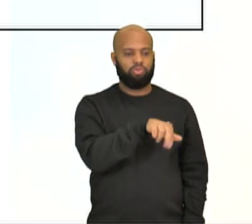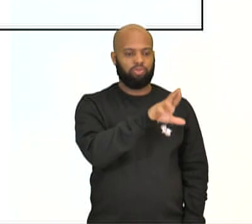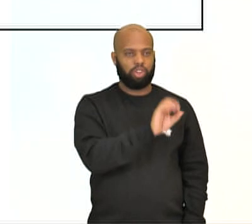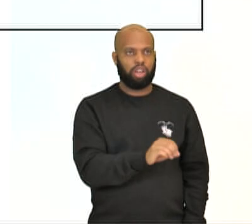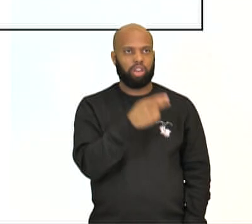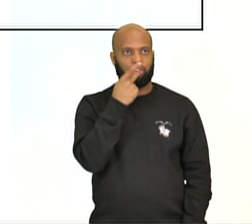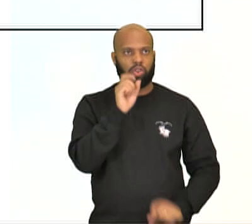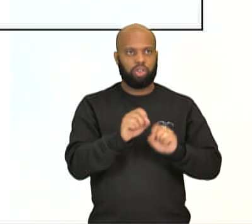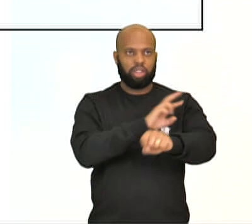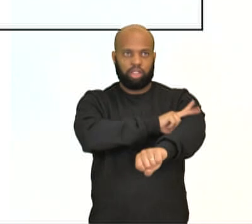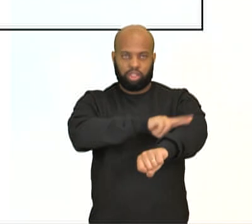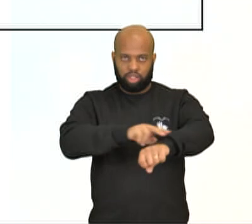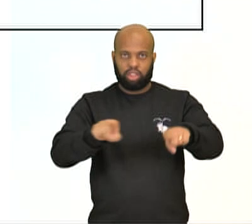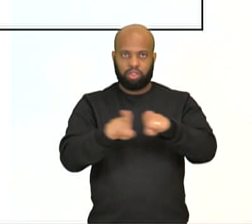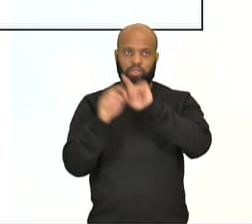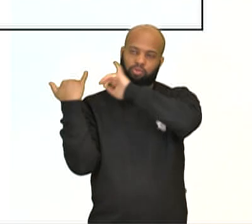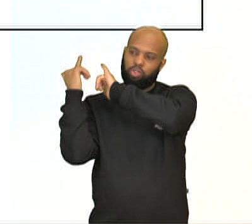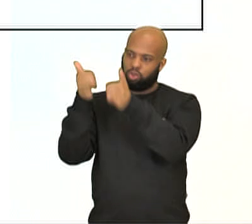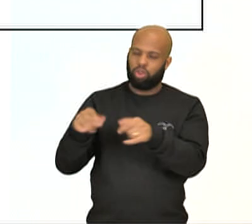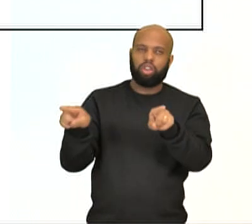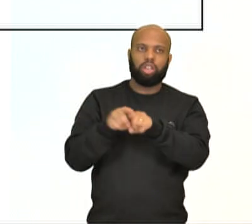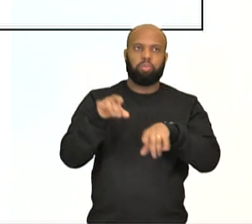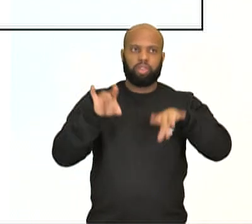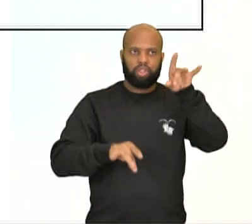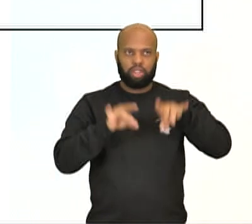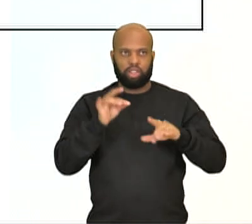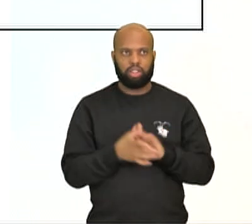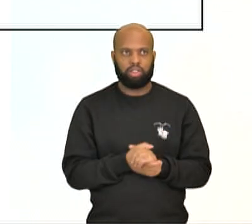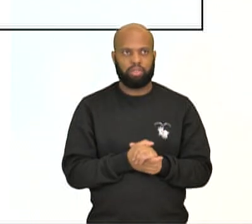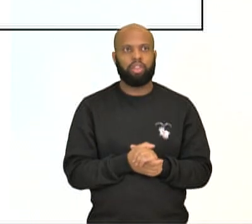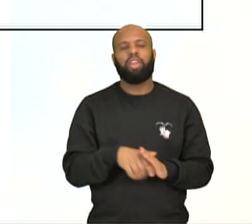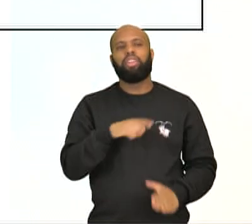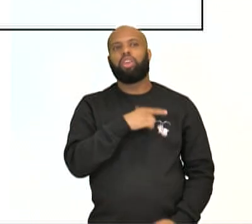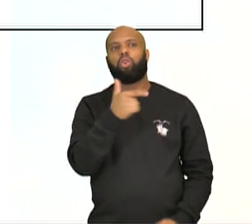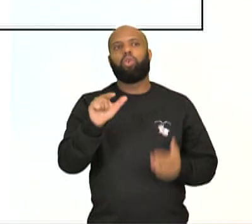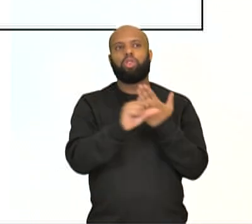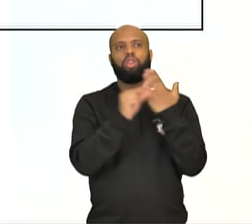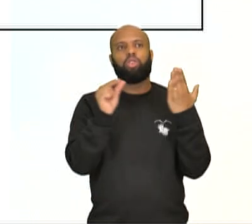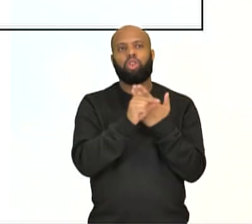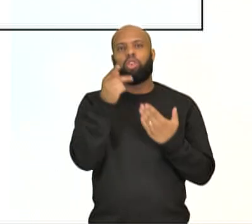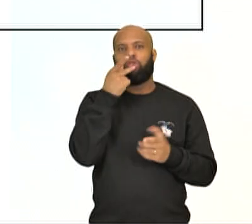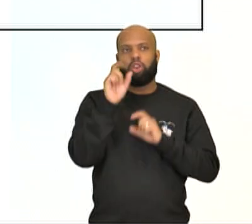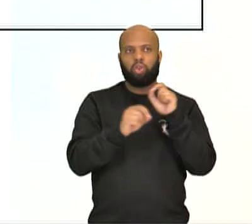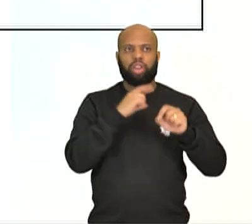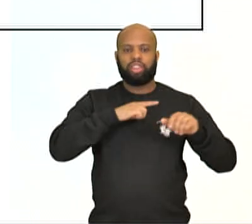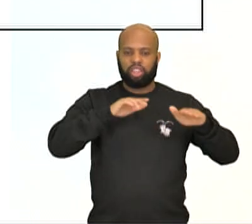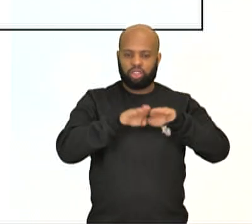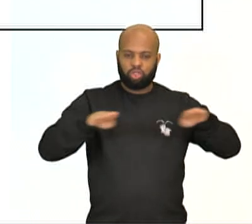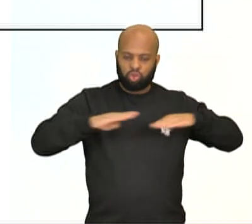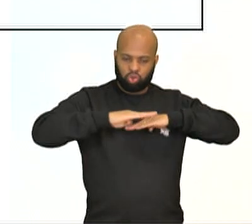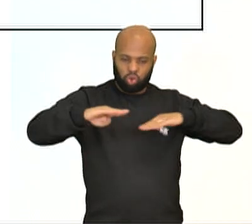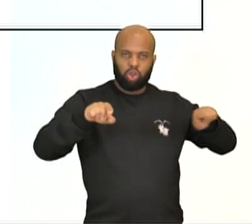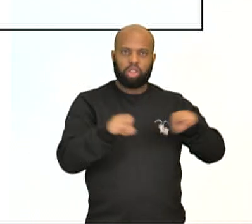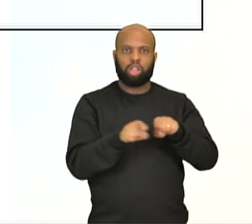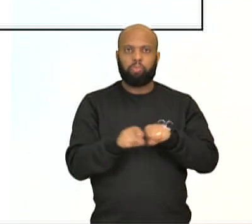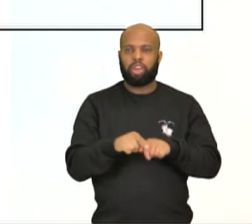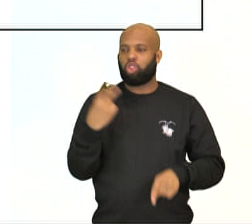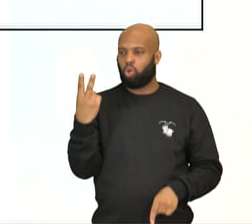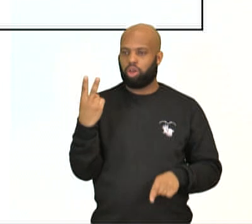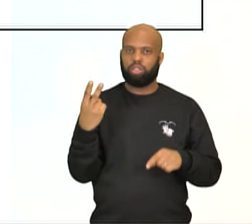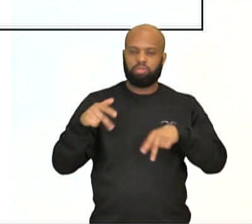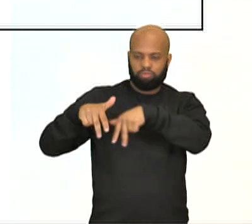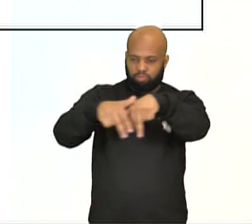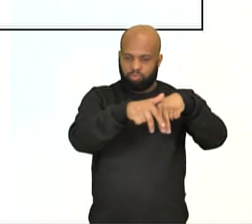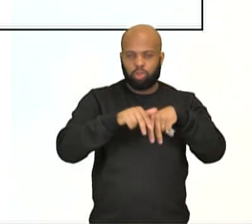que ela é étnica, folclórica e teatral. Aí o outro autor, solo, em pares e em grupos. O